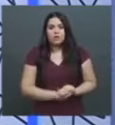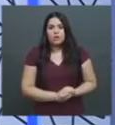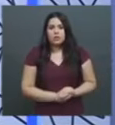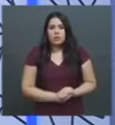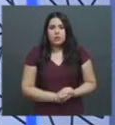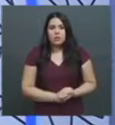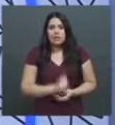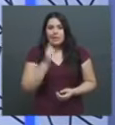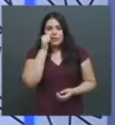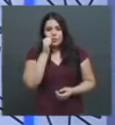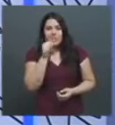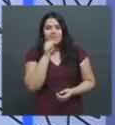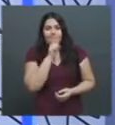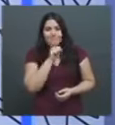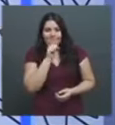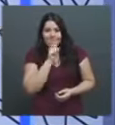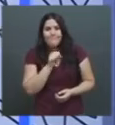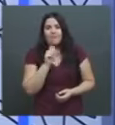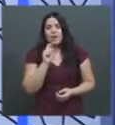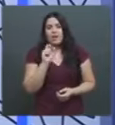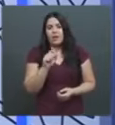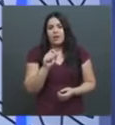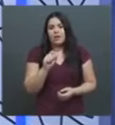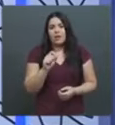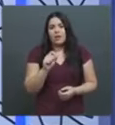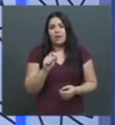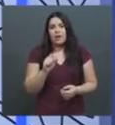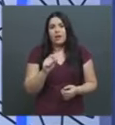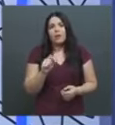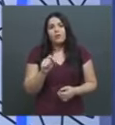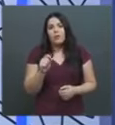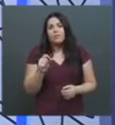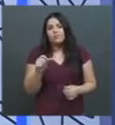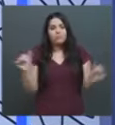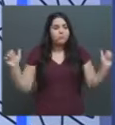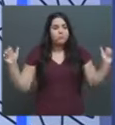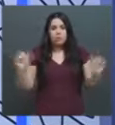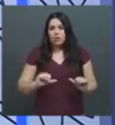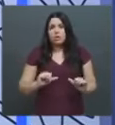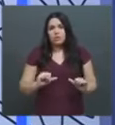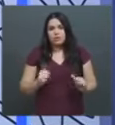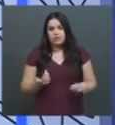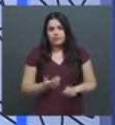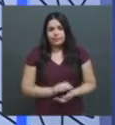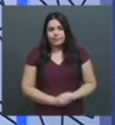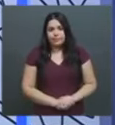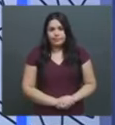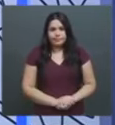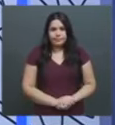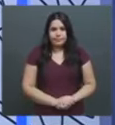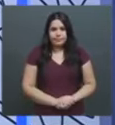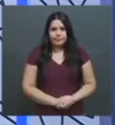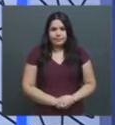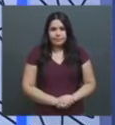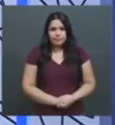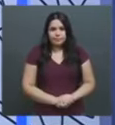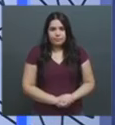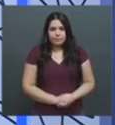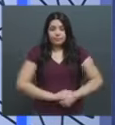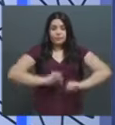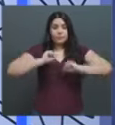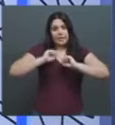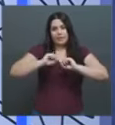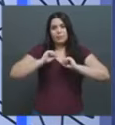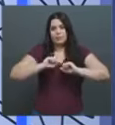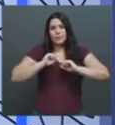a mulher vem envelhecendo, então a tendência é enfraquecer mais a musculatura do assoalho pélvico, né? E aí pode